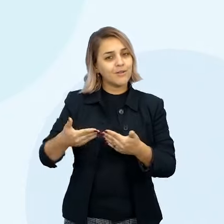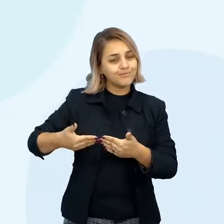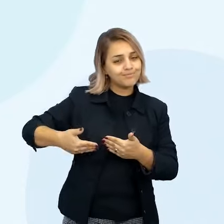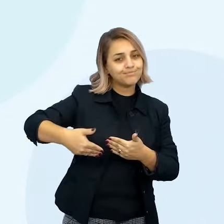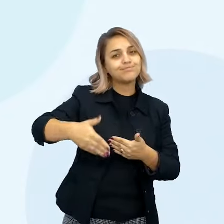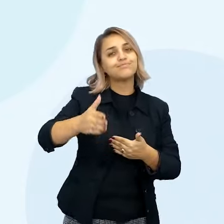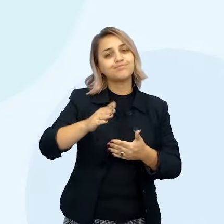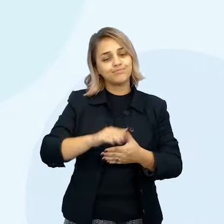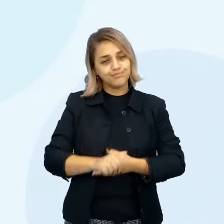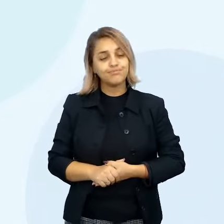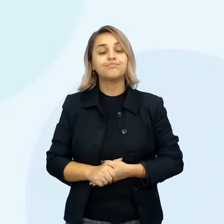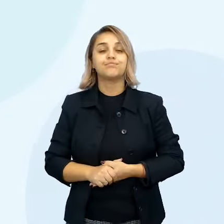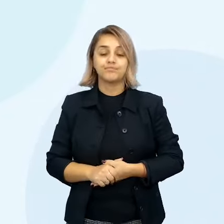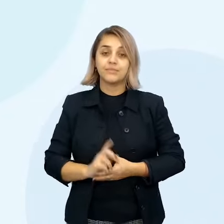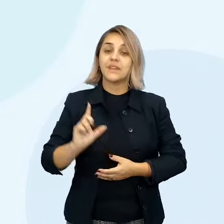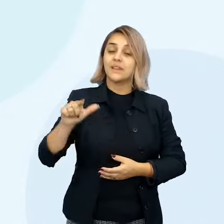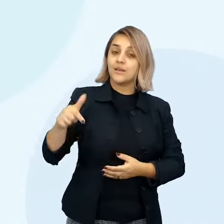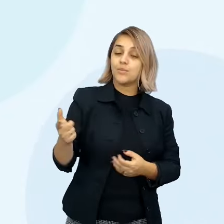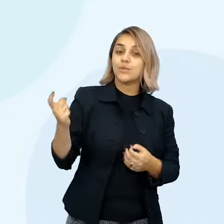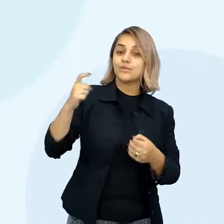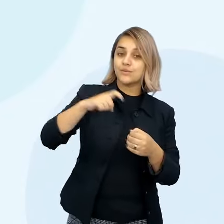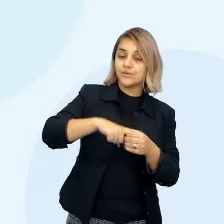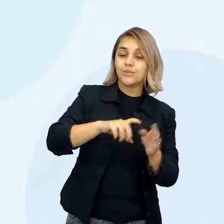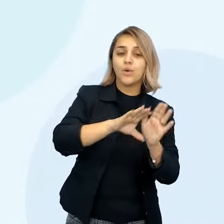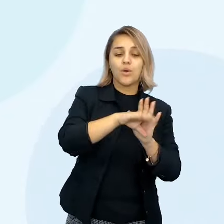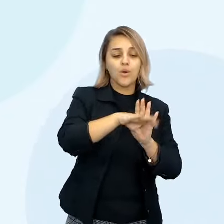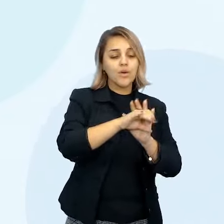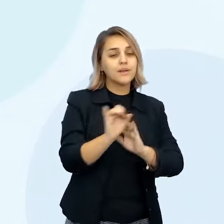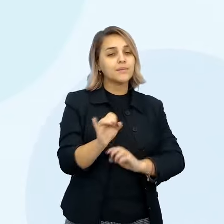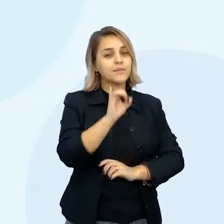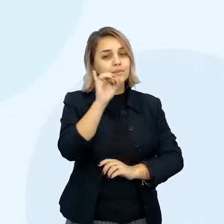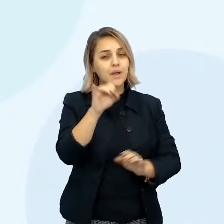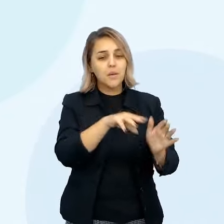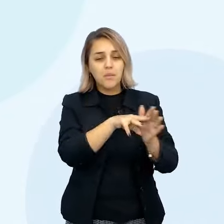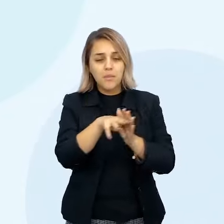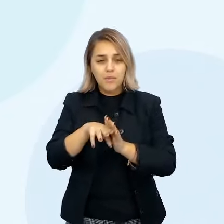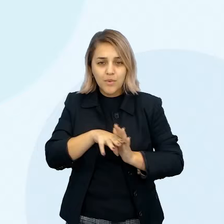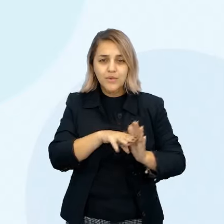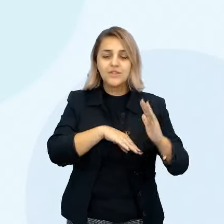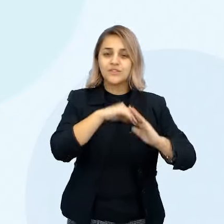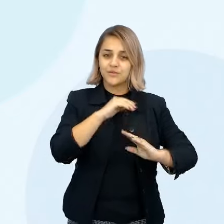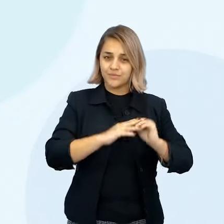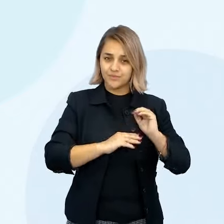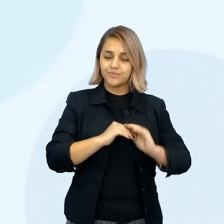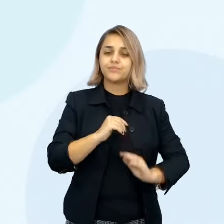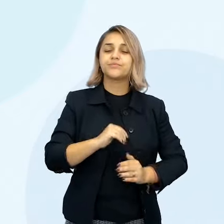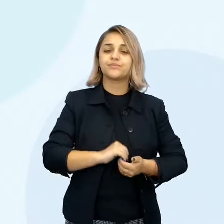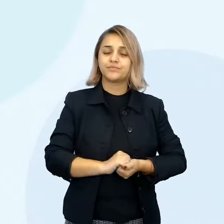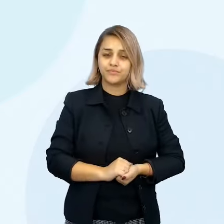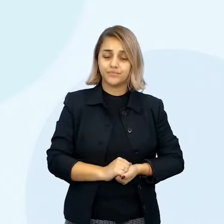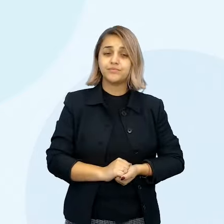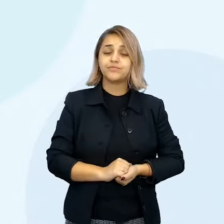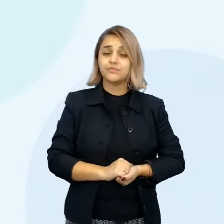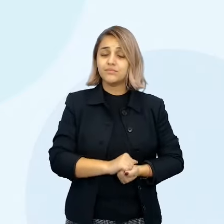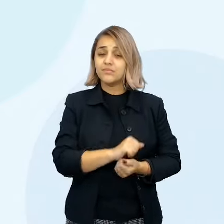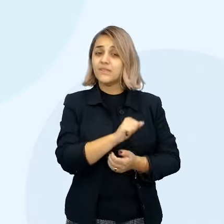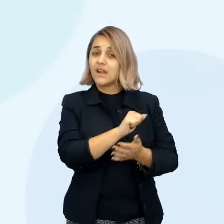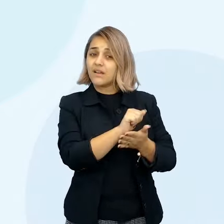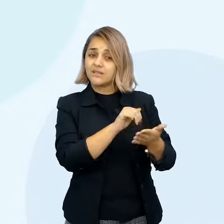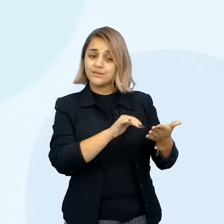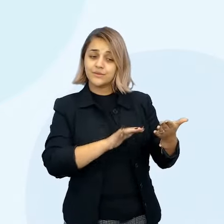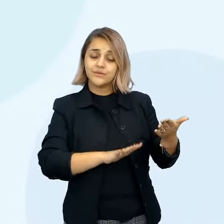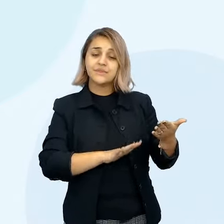E depois vamos para os conceitos, muito importante, as metodologias ativas, né? Das